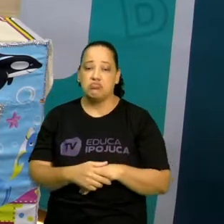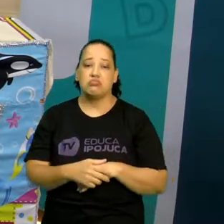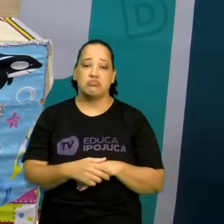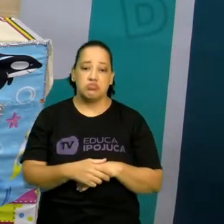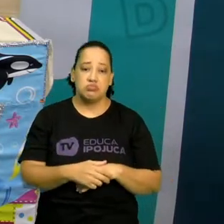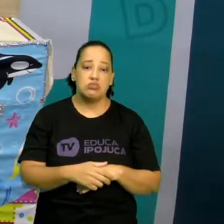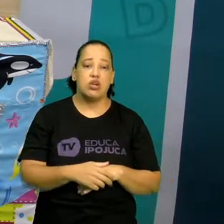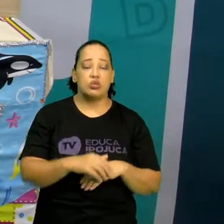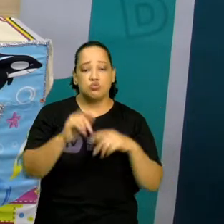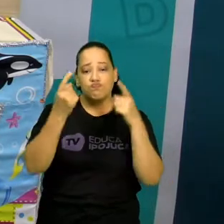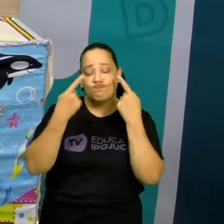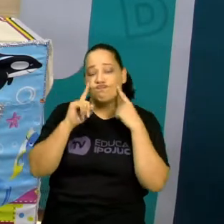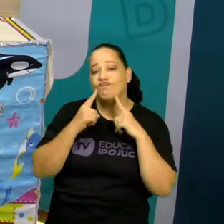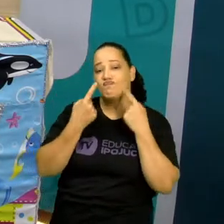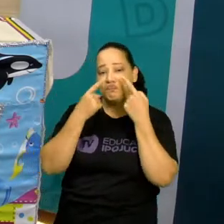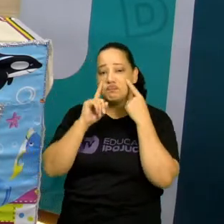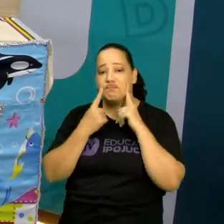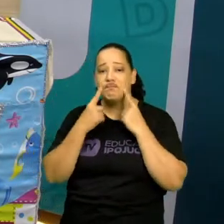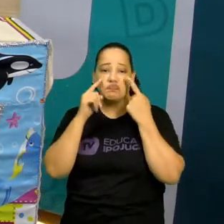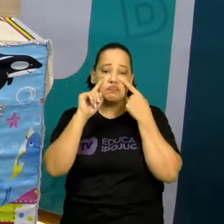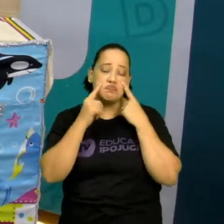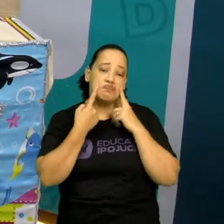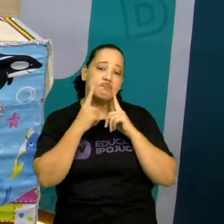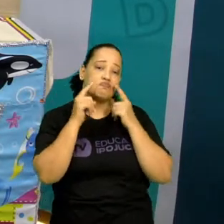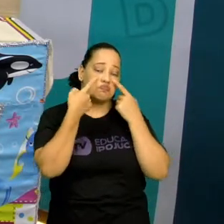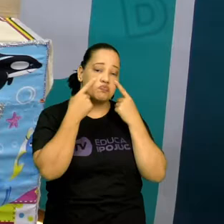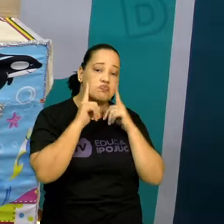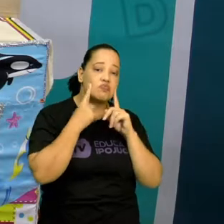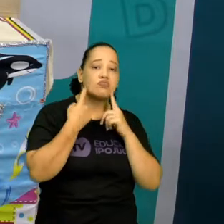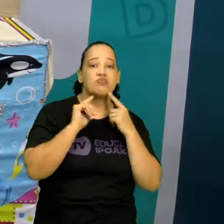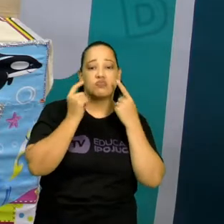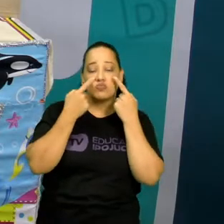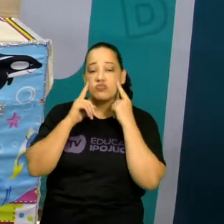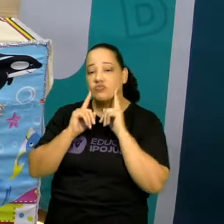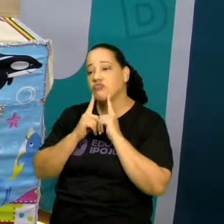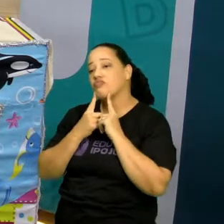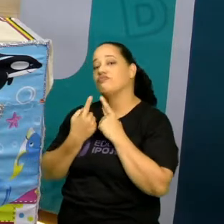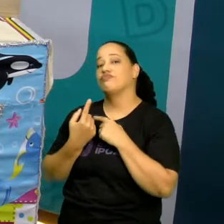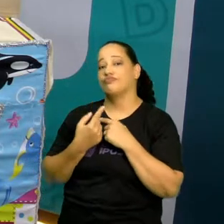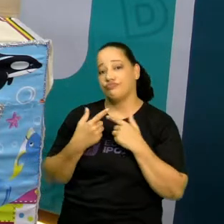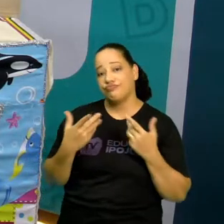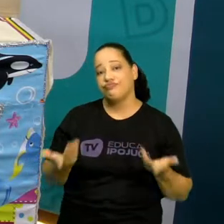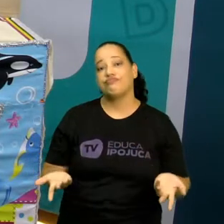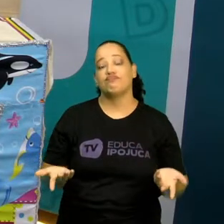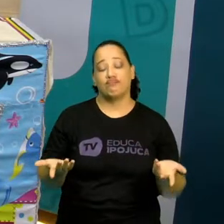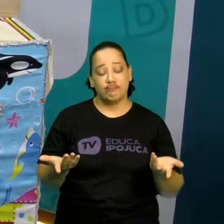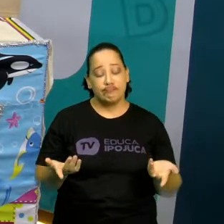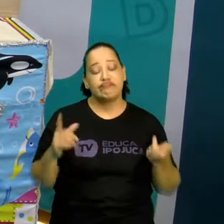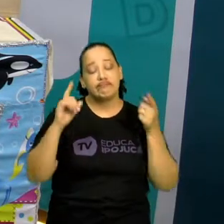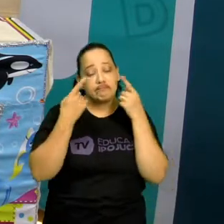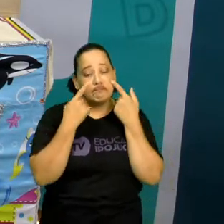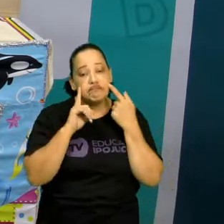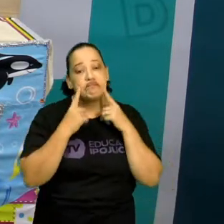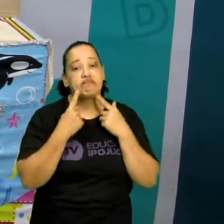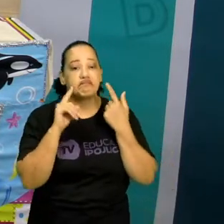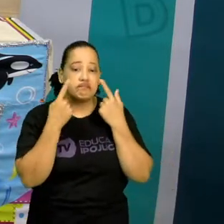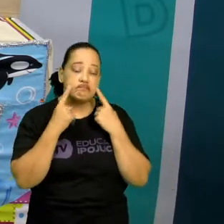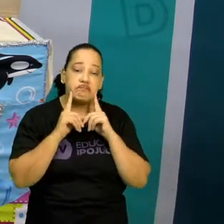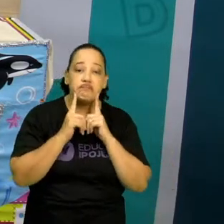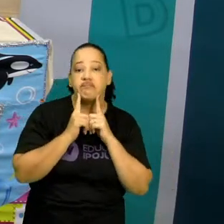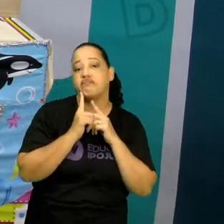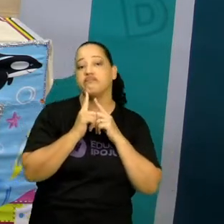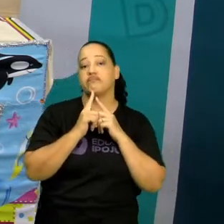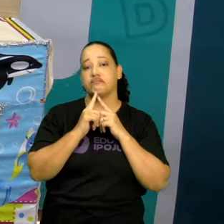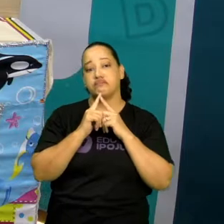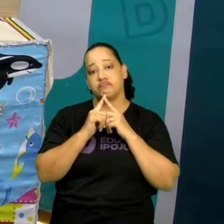ela chorou tanto chorou tanto tu não teve jeito crianças foi embora foi embora